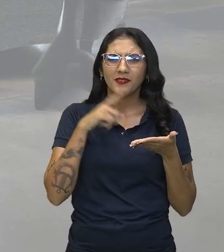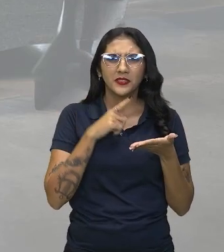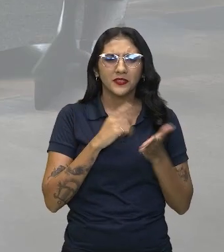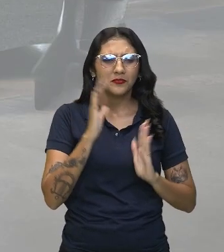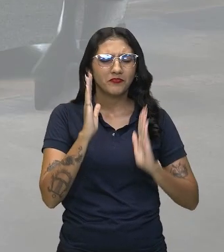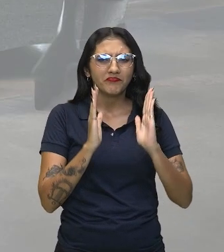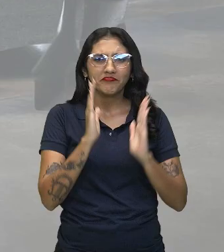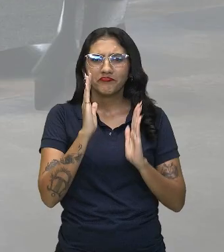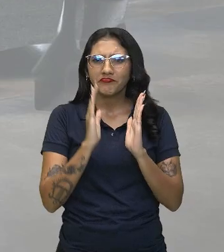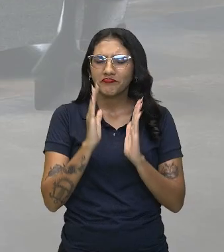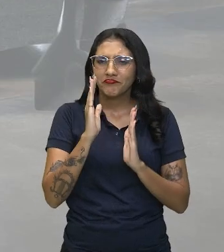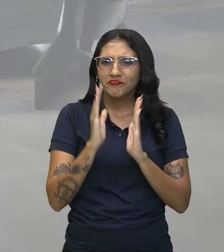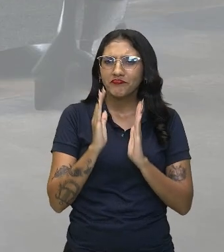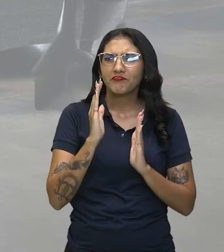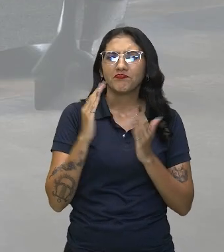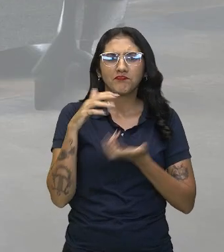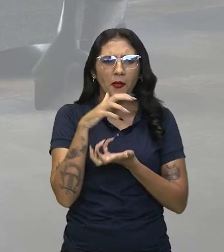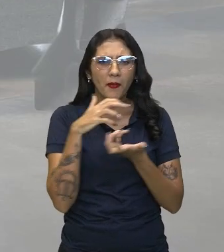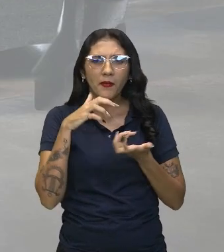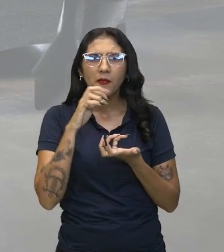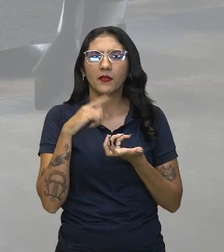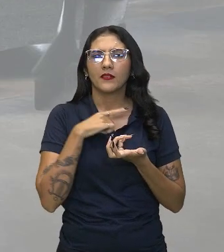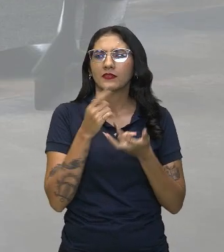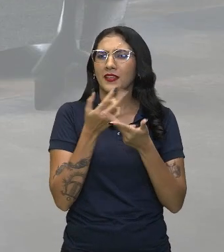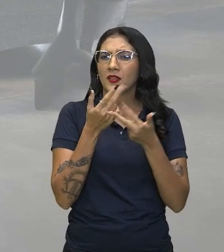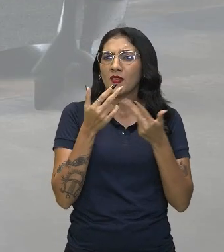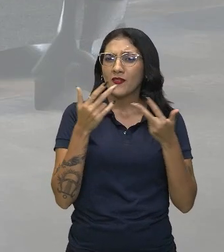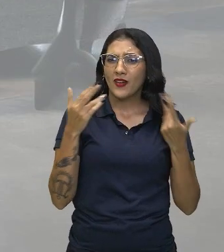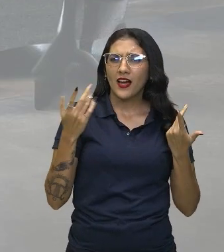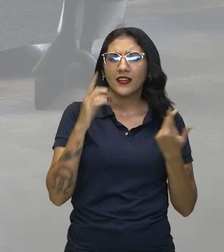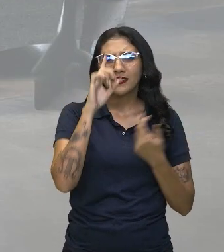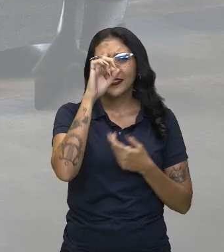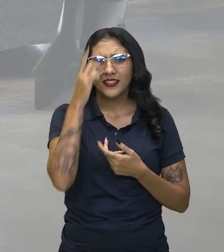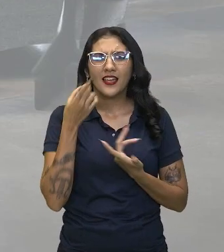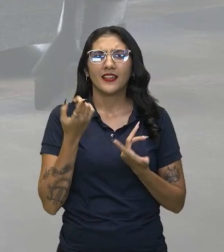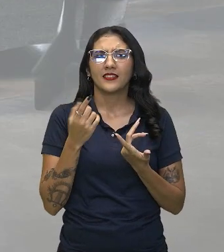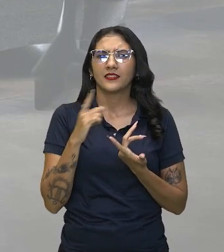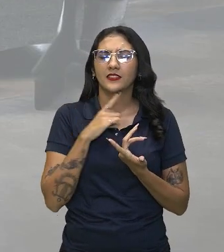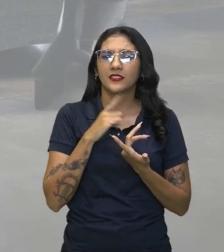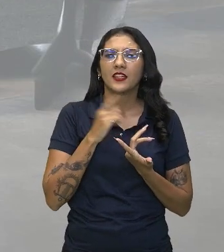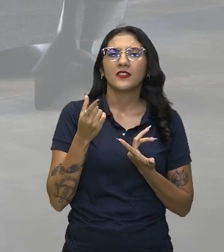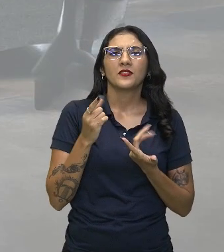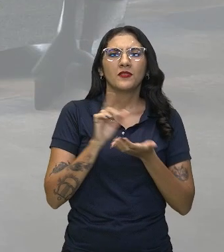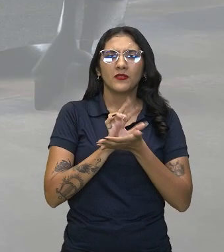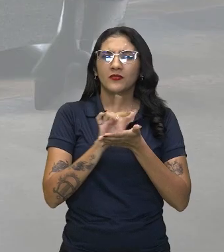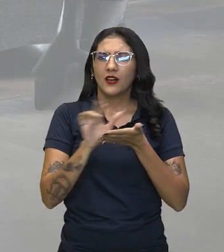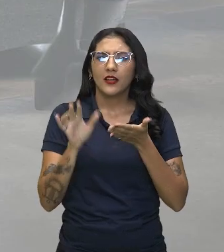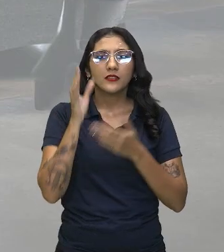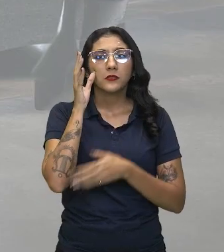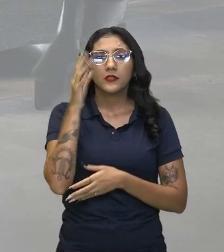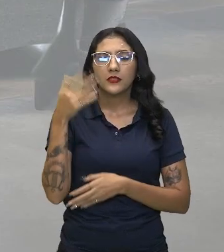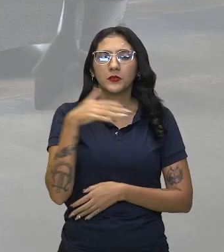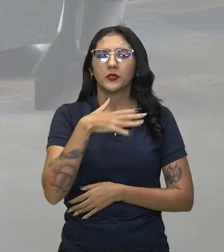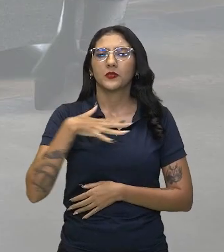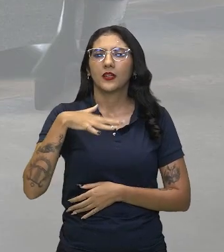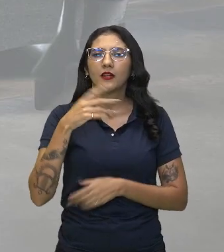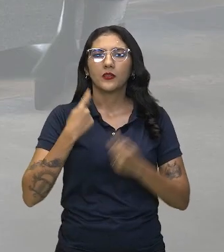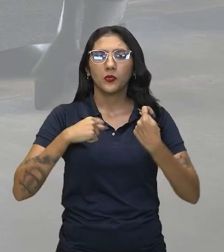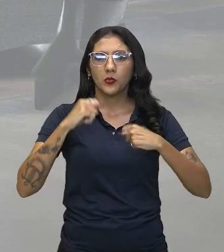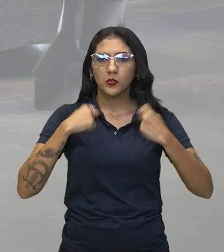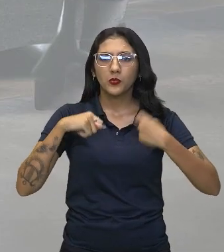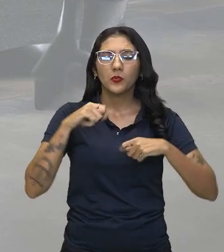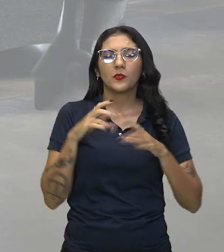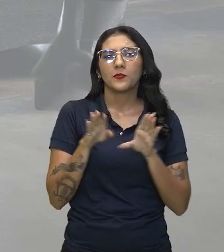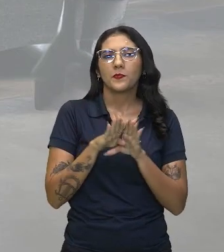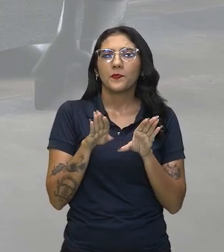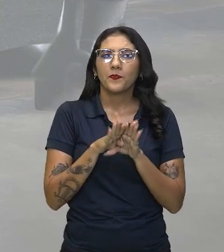20. Eram tempos de grande frenesi, de grande efervescência econômica e cultural